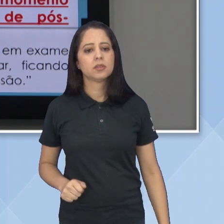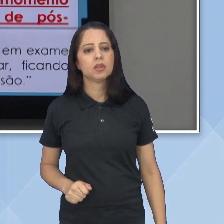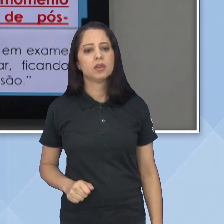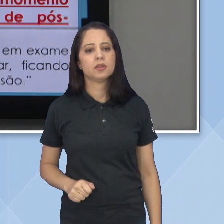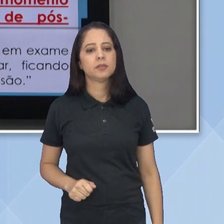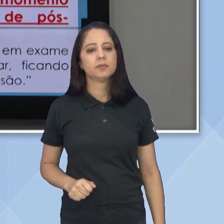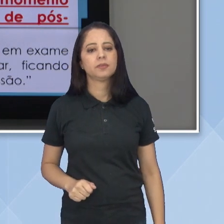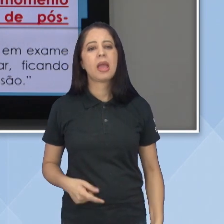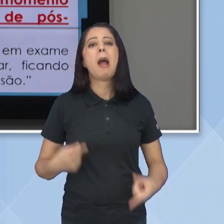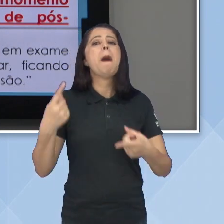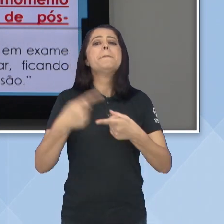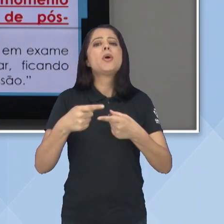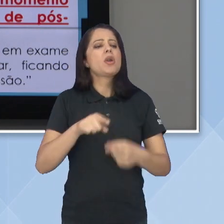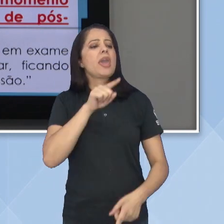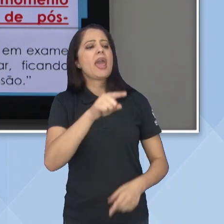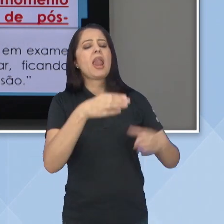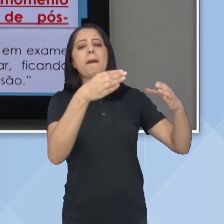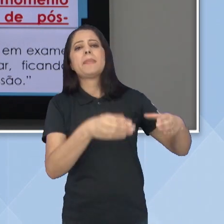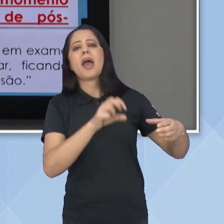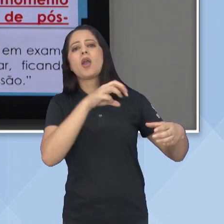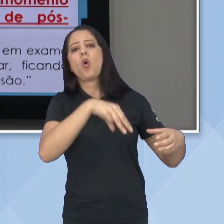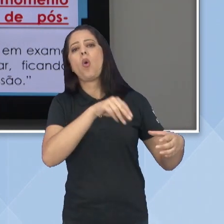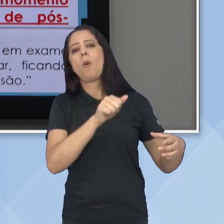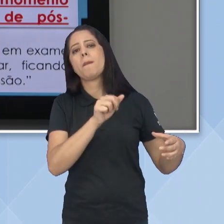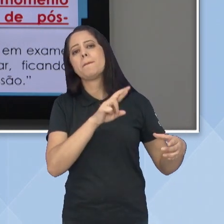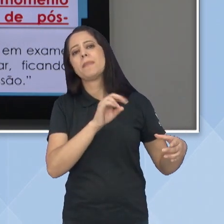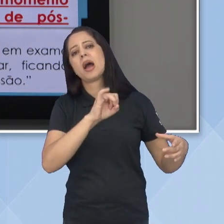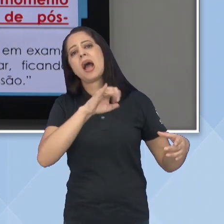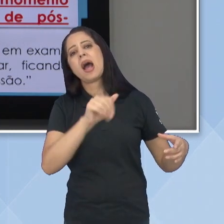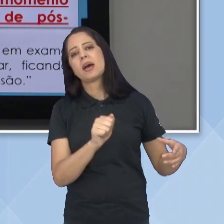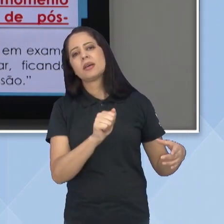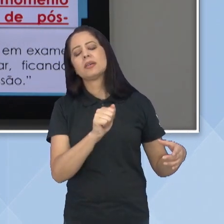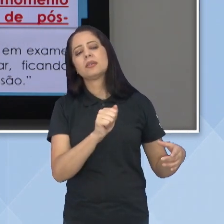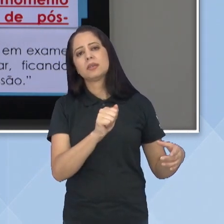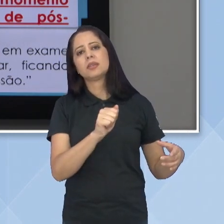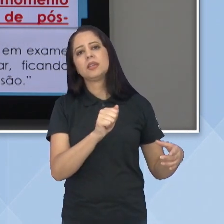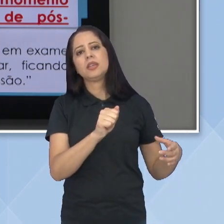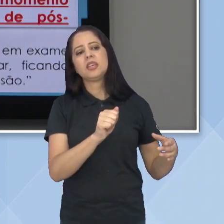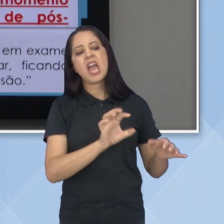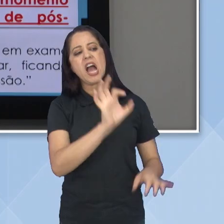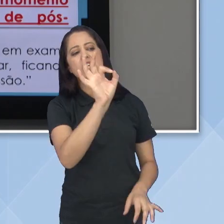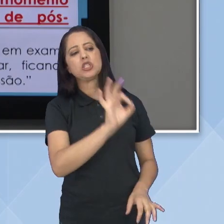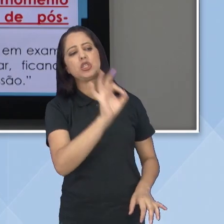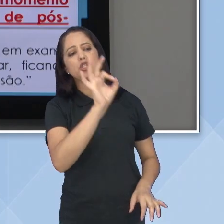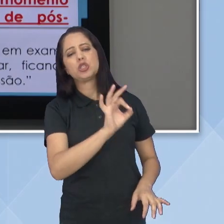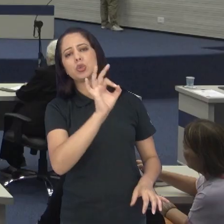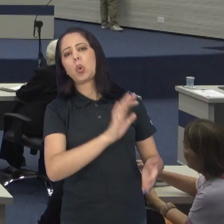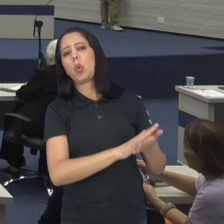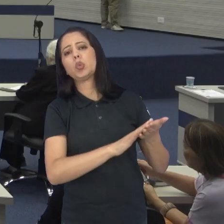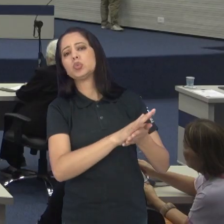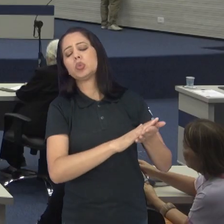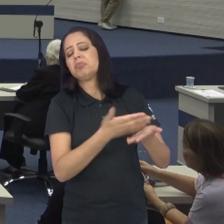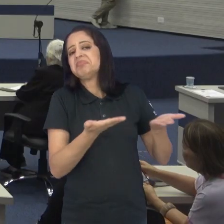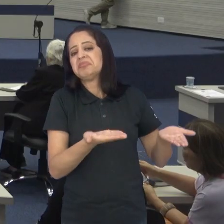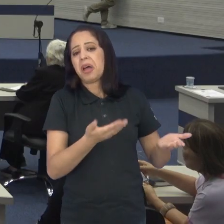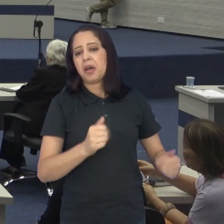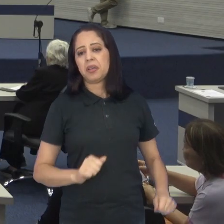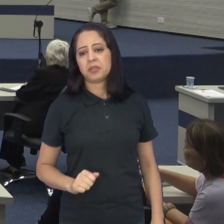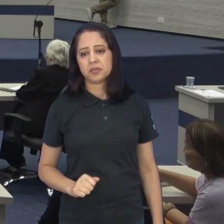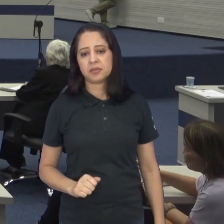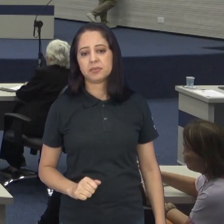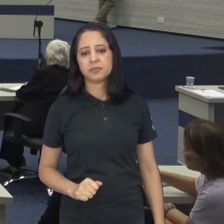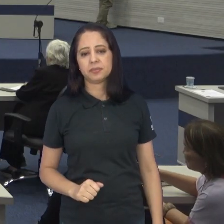Por que que a Vila Maria não pode receber uma isenção de outorga onerosa se ela precisa ser